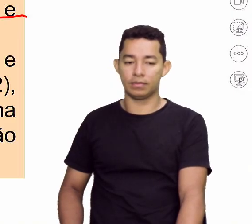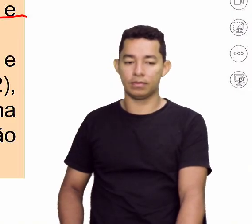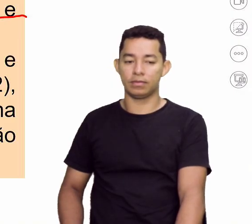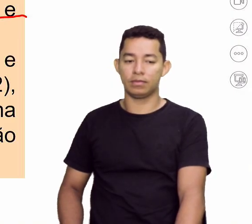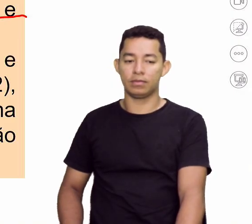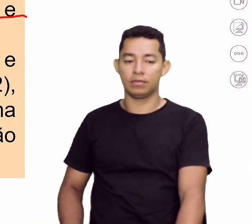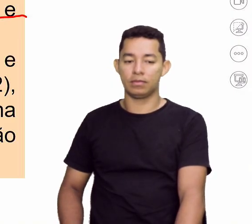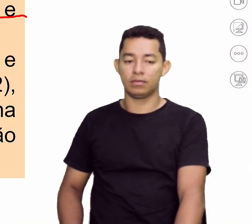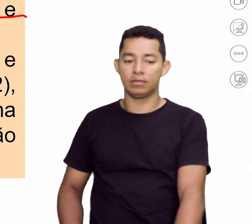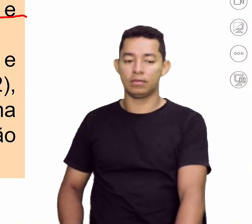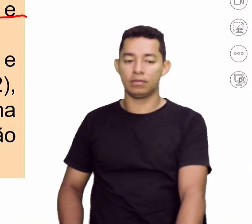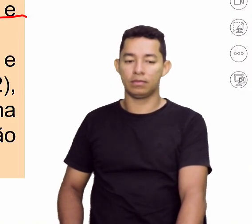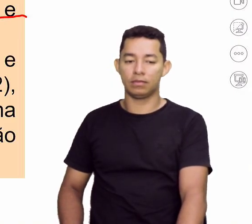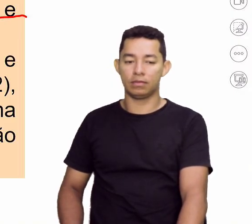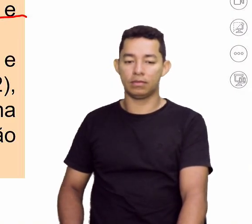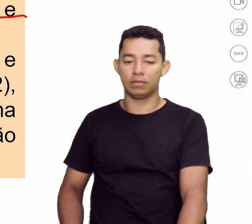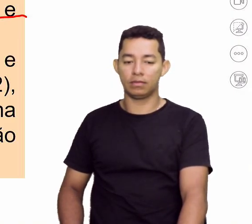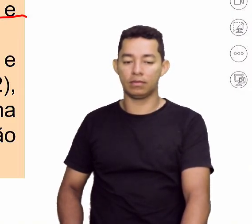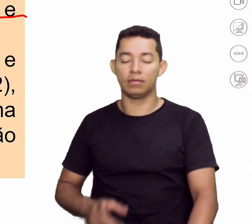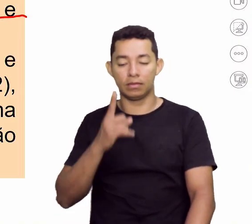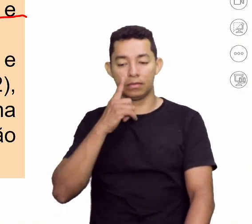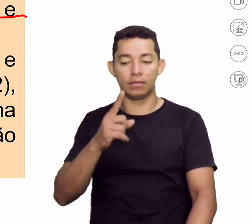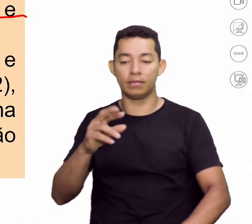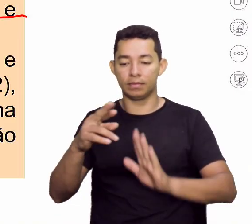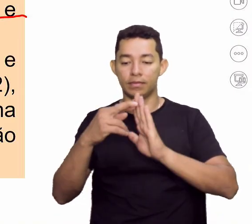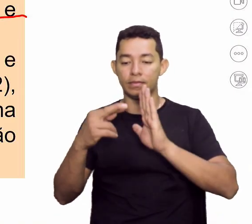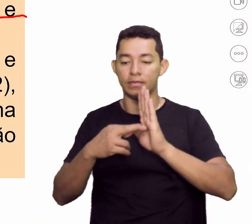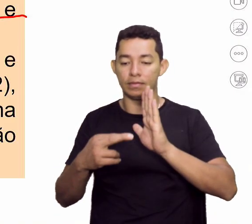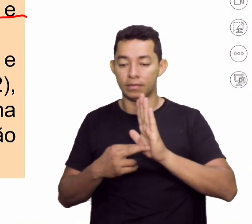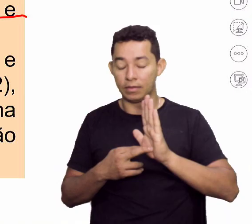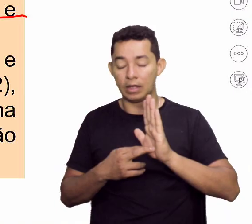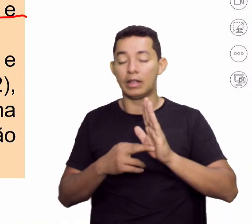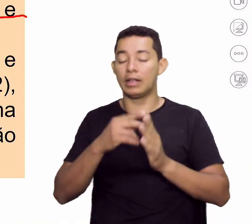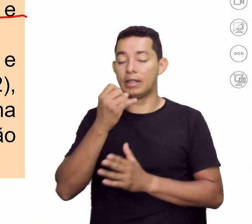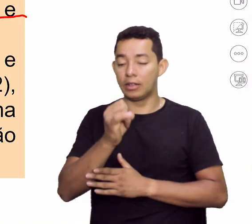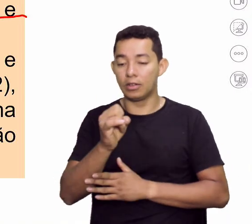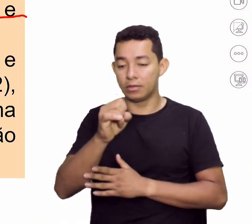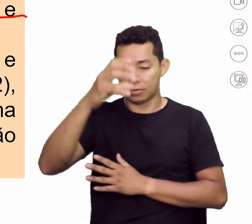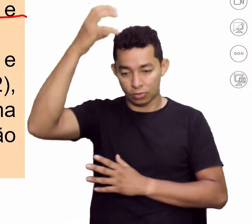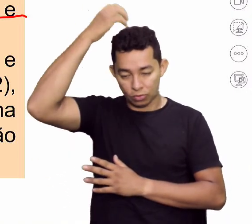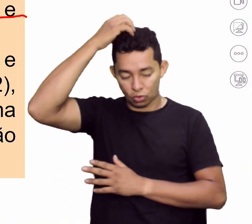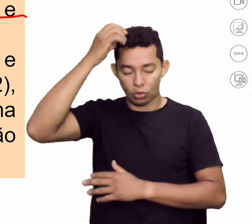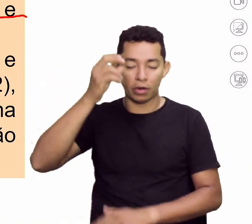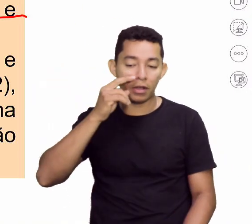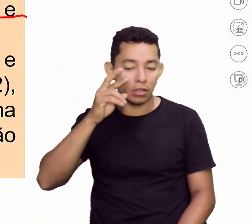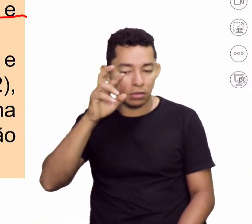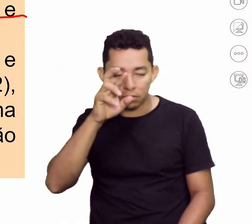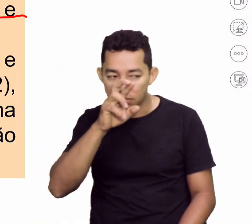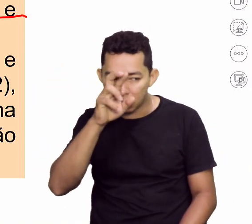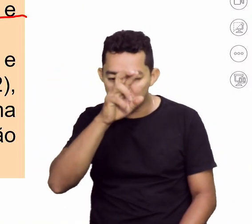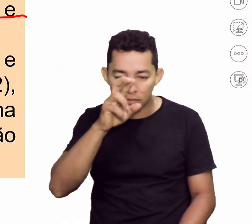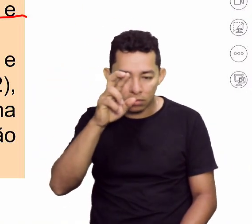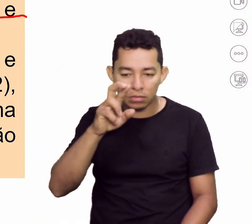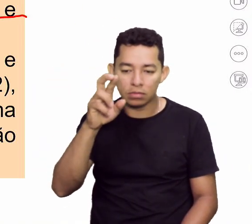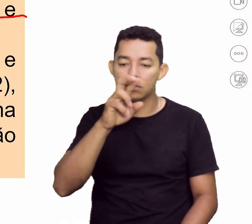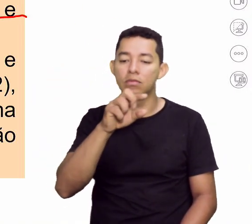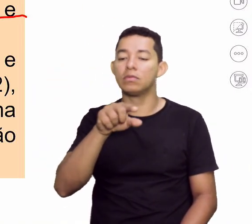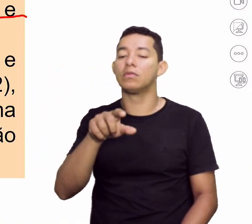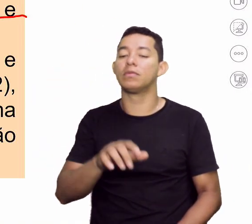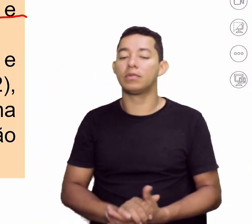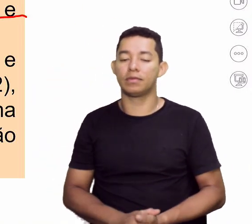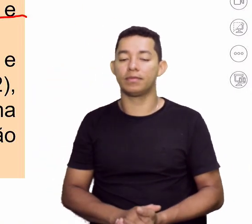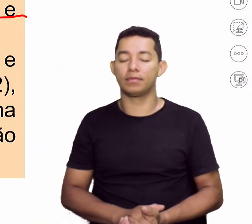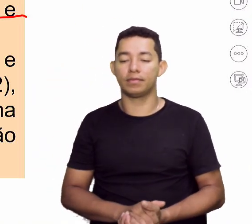ser morto, né? O faraó vai mandar te pegar. Ele já está te vigiando aí com o olho de